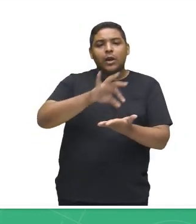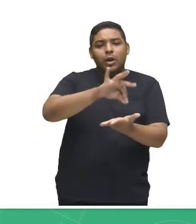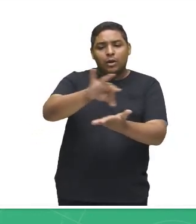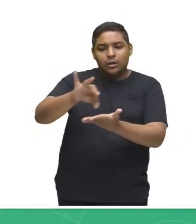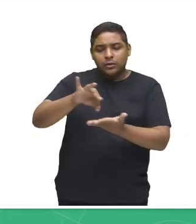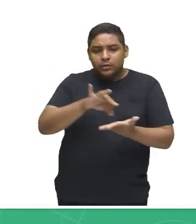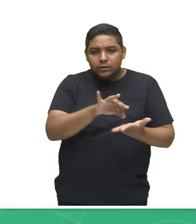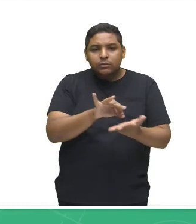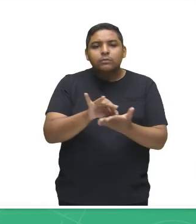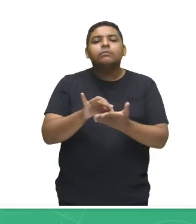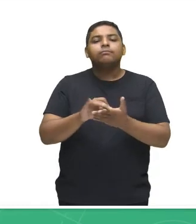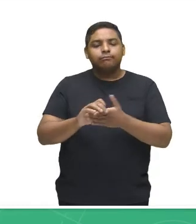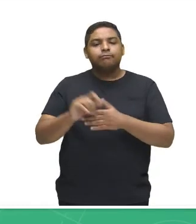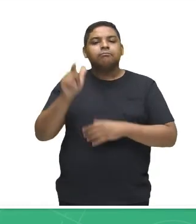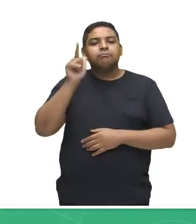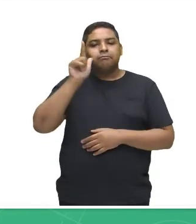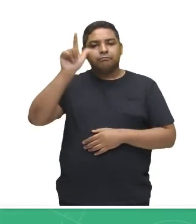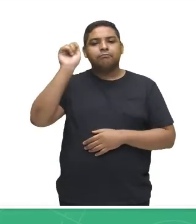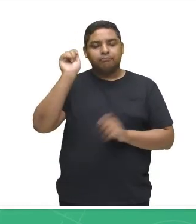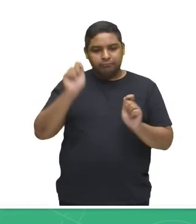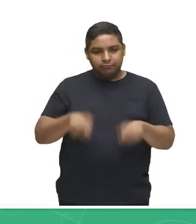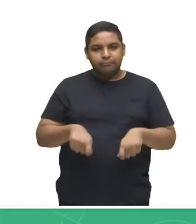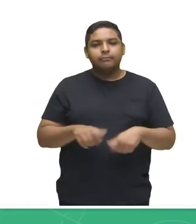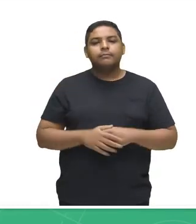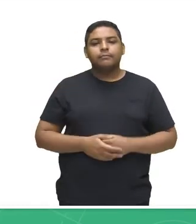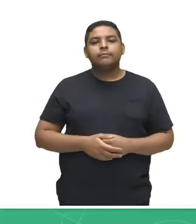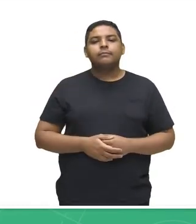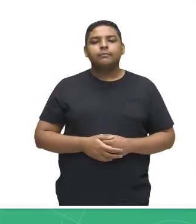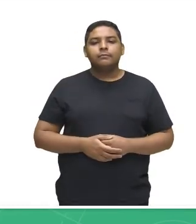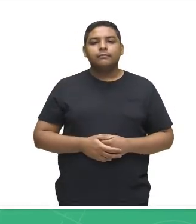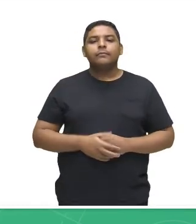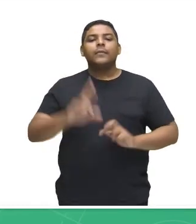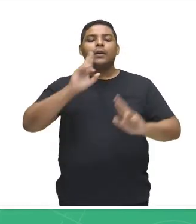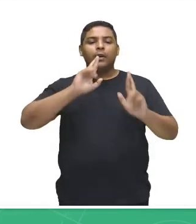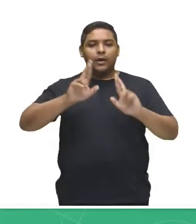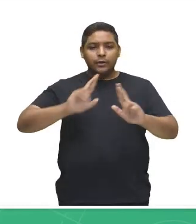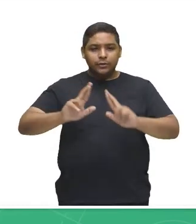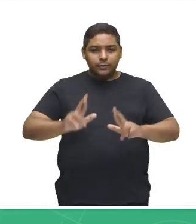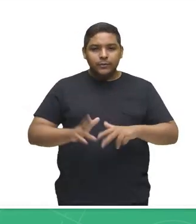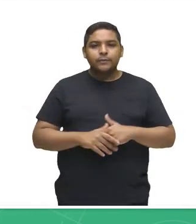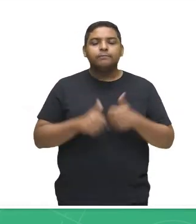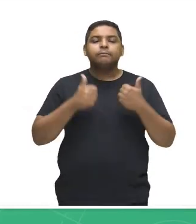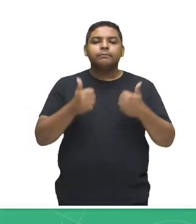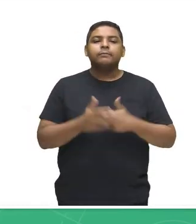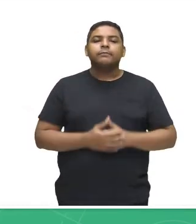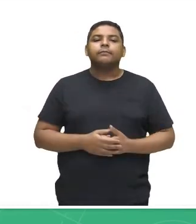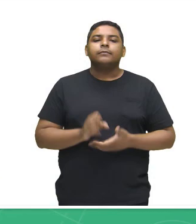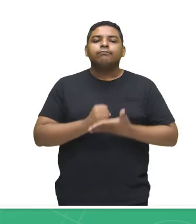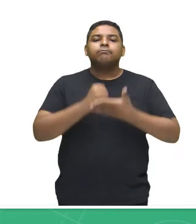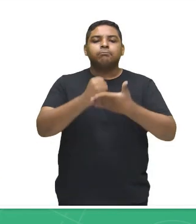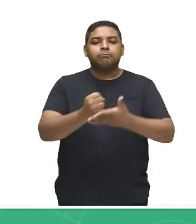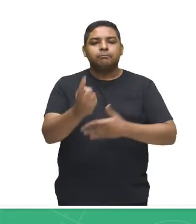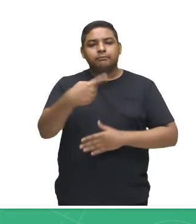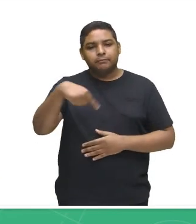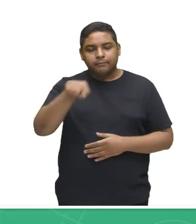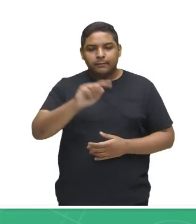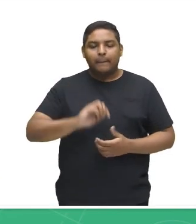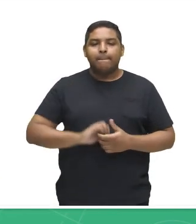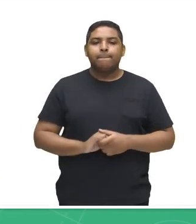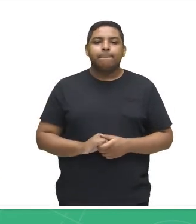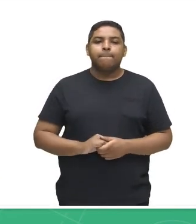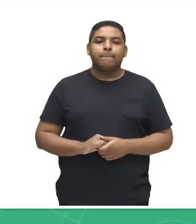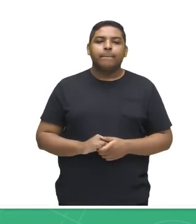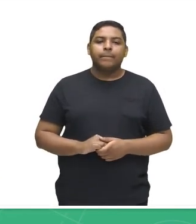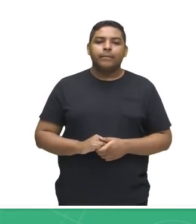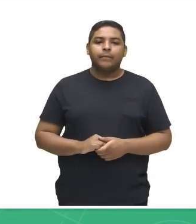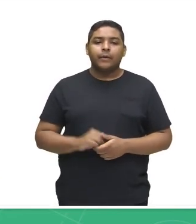porém, para vocês uma respostinha aí com um comentário que pode ajudá-los ainda mais. Vamos ler, então? Olha só. De acordo com